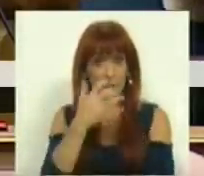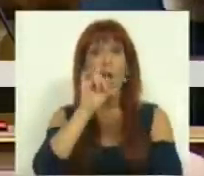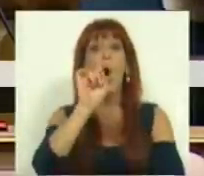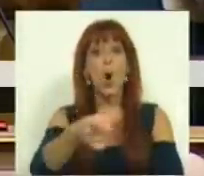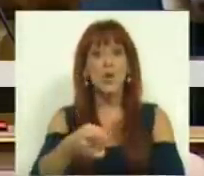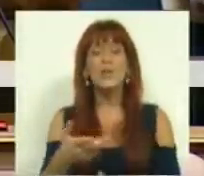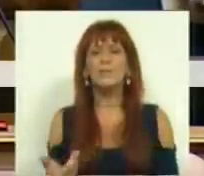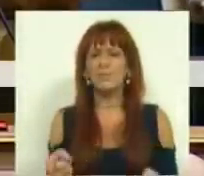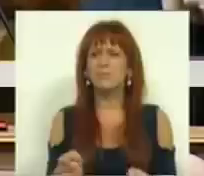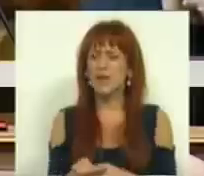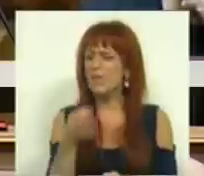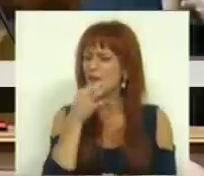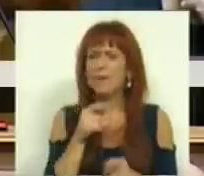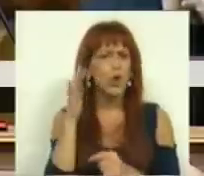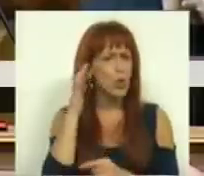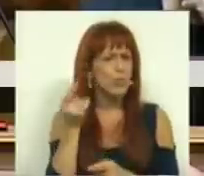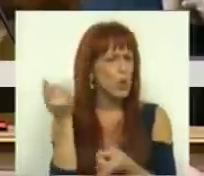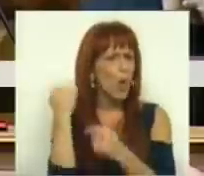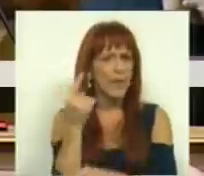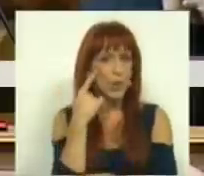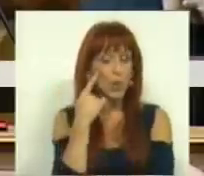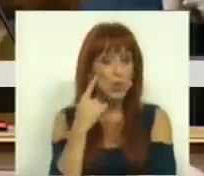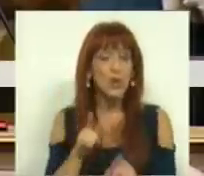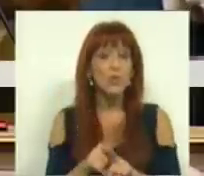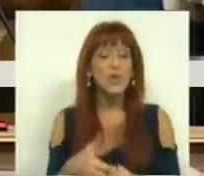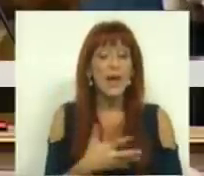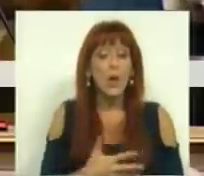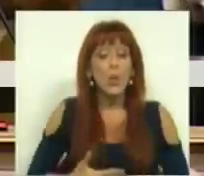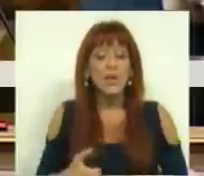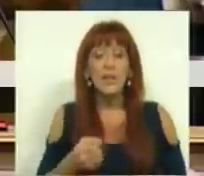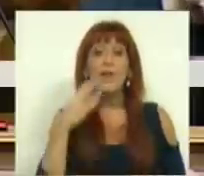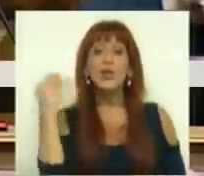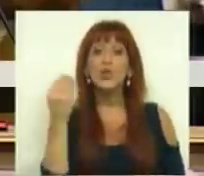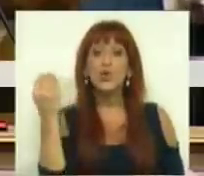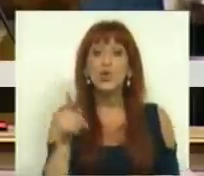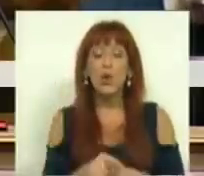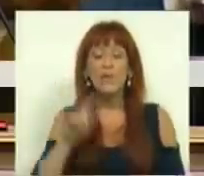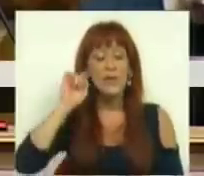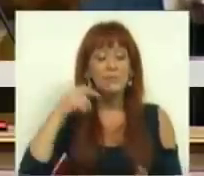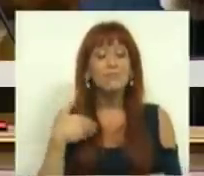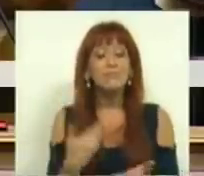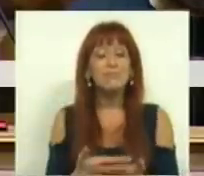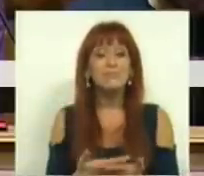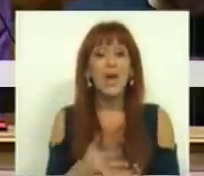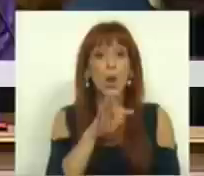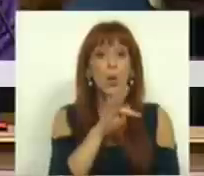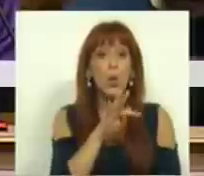destaque, ainda referindo-me aos números ontem conhecidos, ao desemprego jovem que atinge